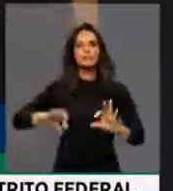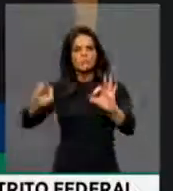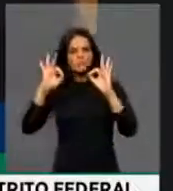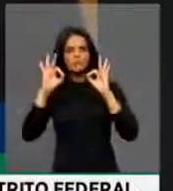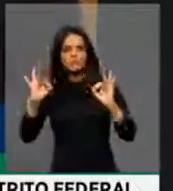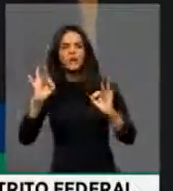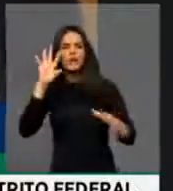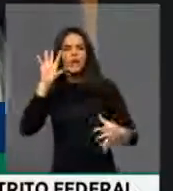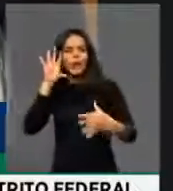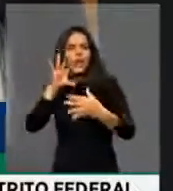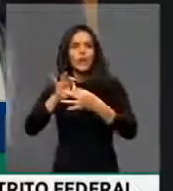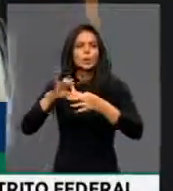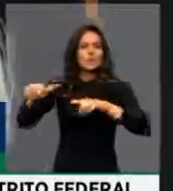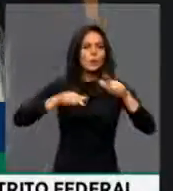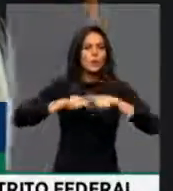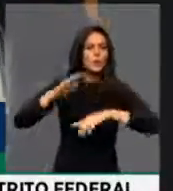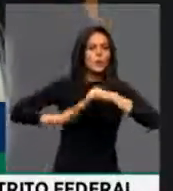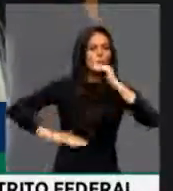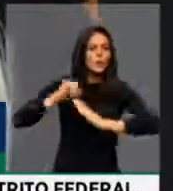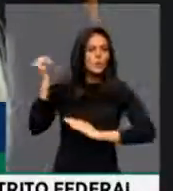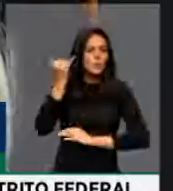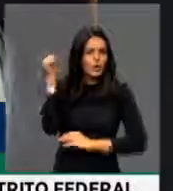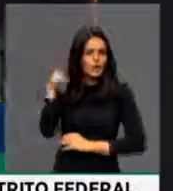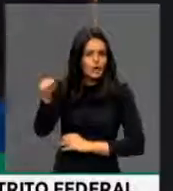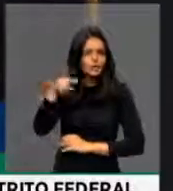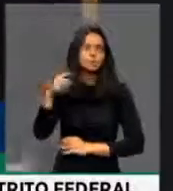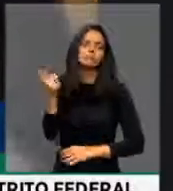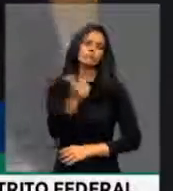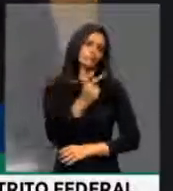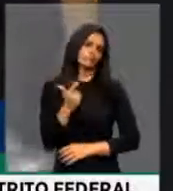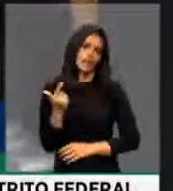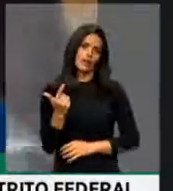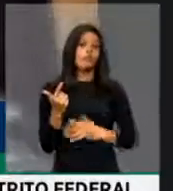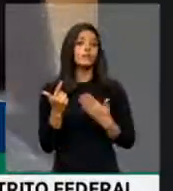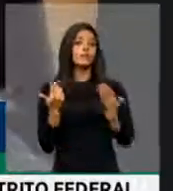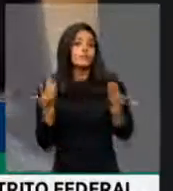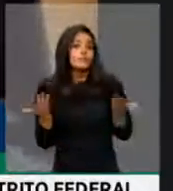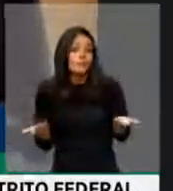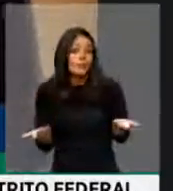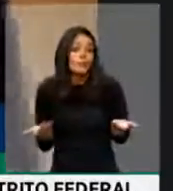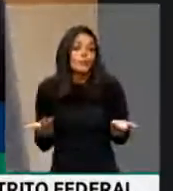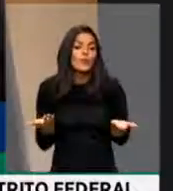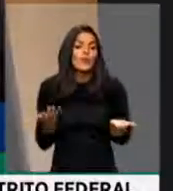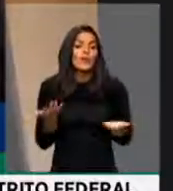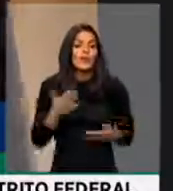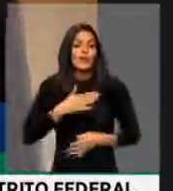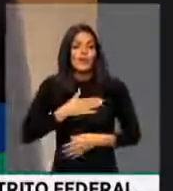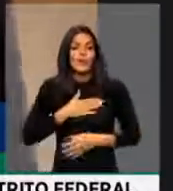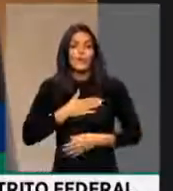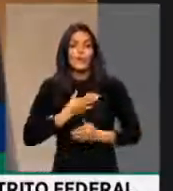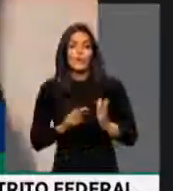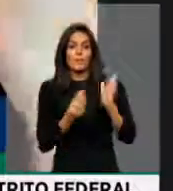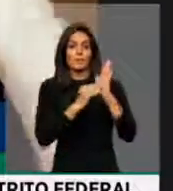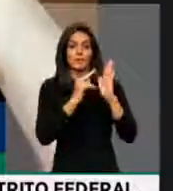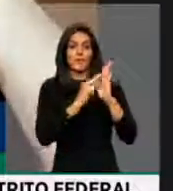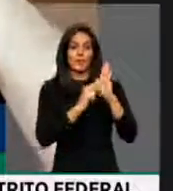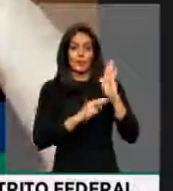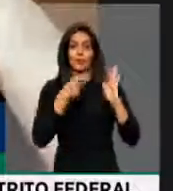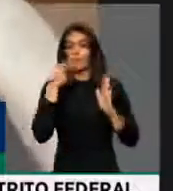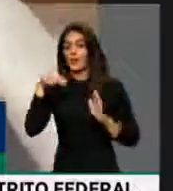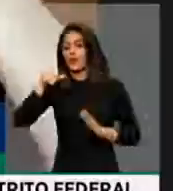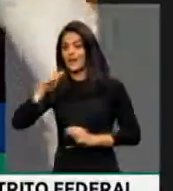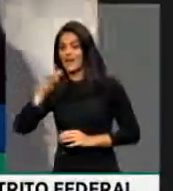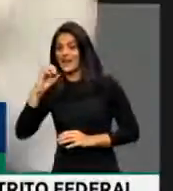do trabalho que eles desempenham então chama atenção ele na realidade eu me inscrevi para falar contrária